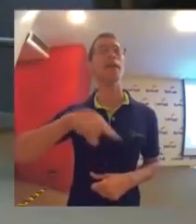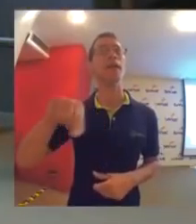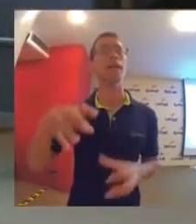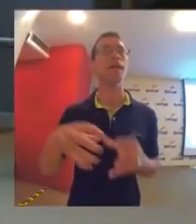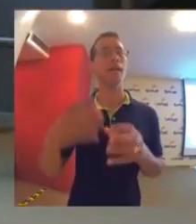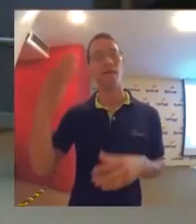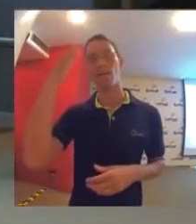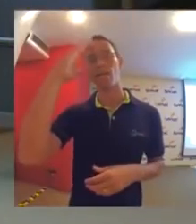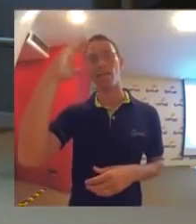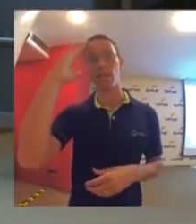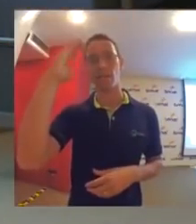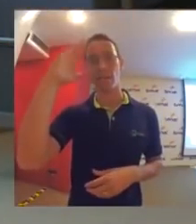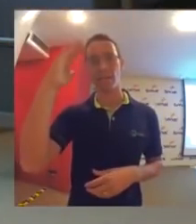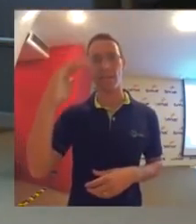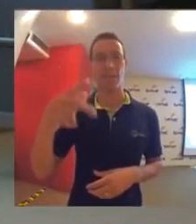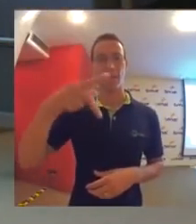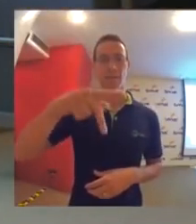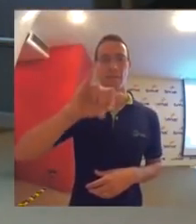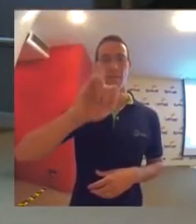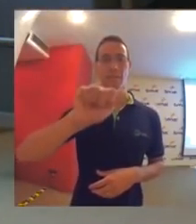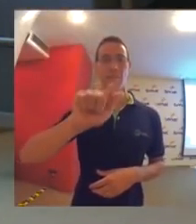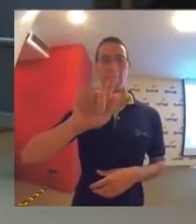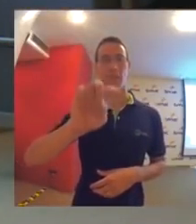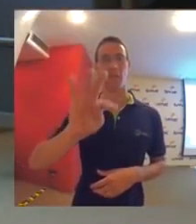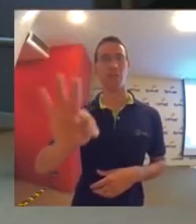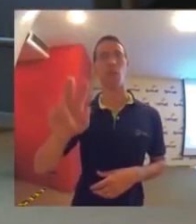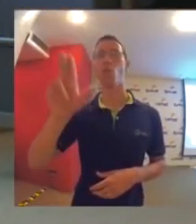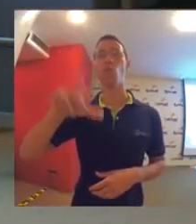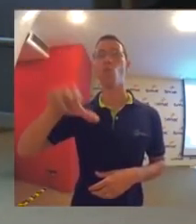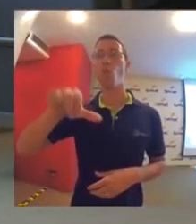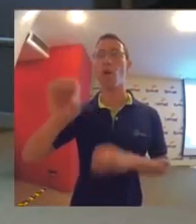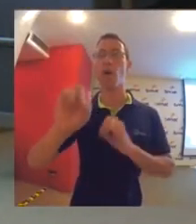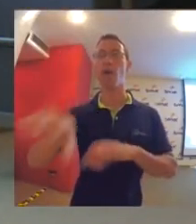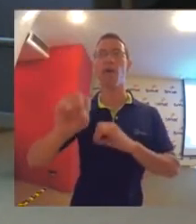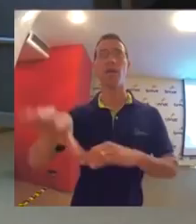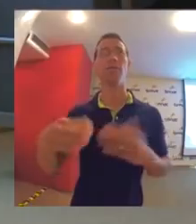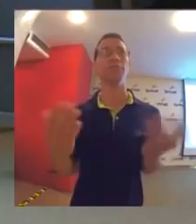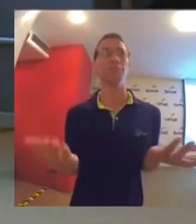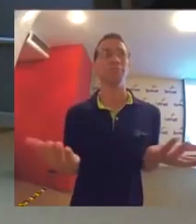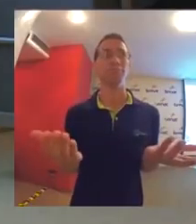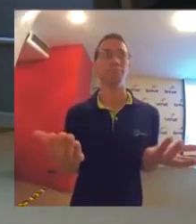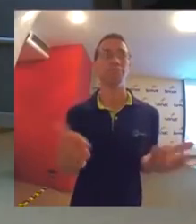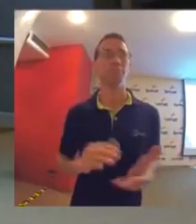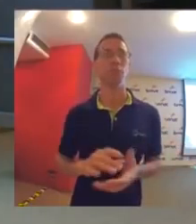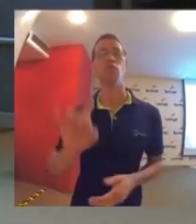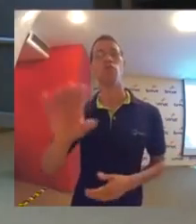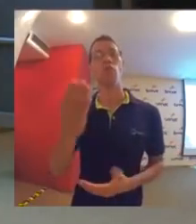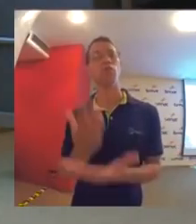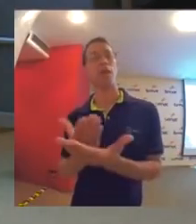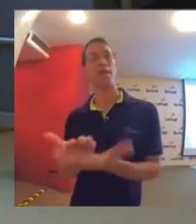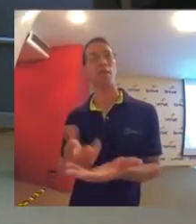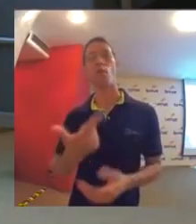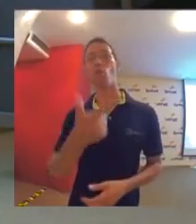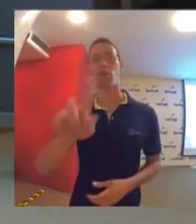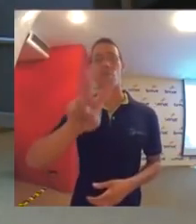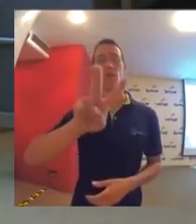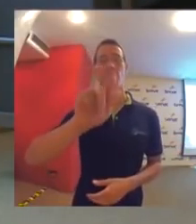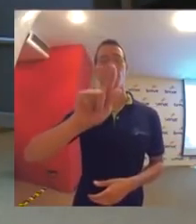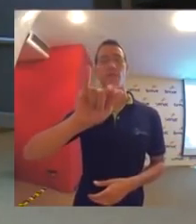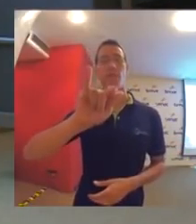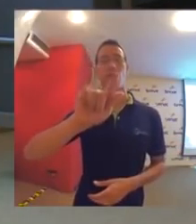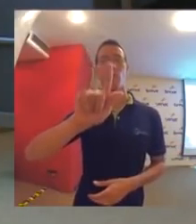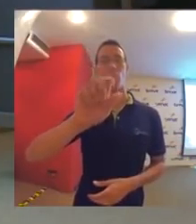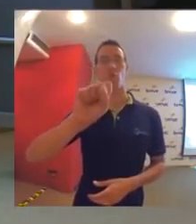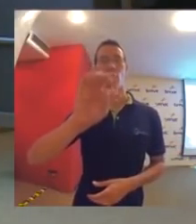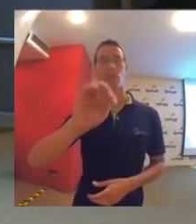entendemos que o Piaget nunca foi educador. Ele era zoólogo. Que o Vygotsky nunca foi professor, ele